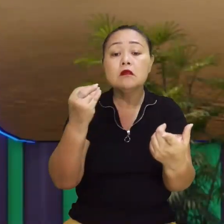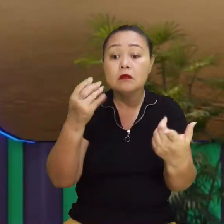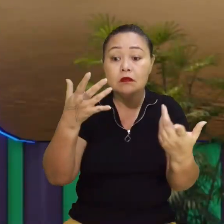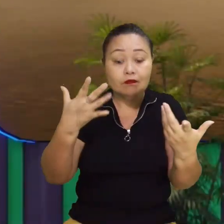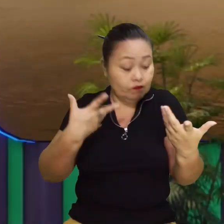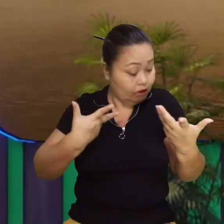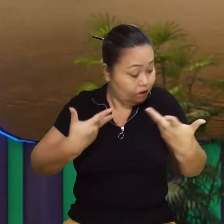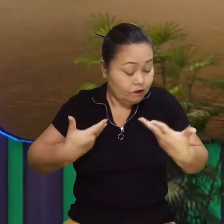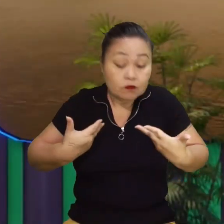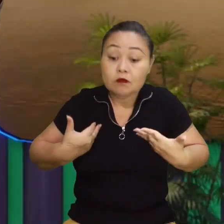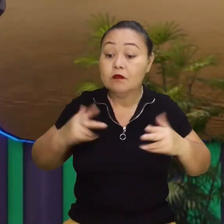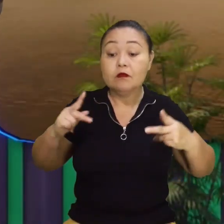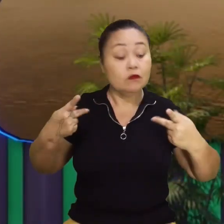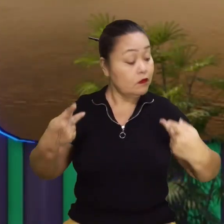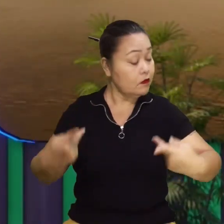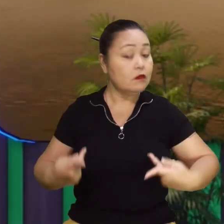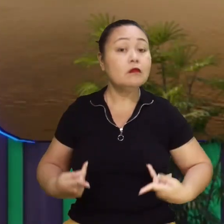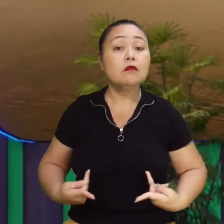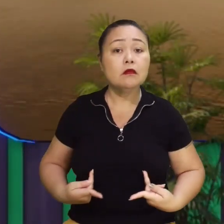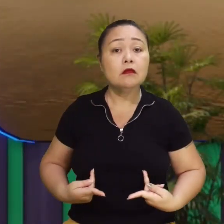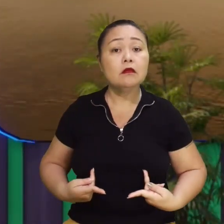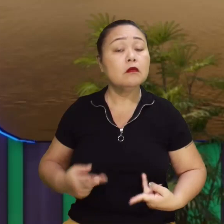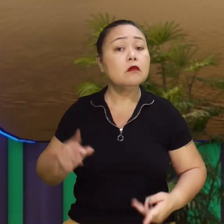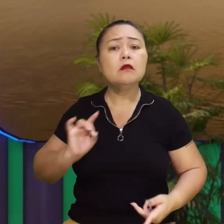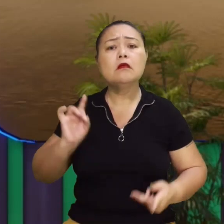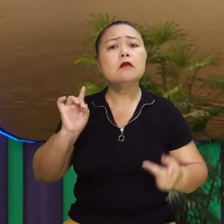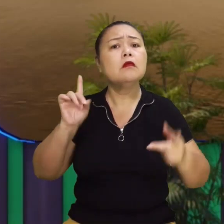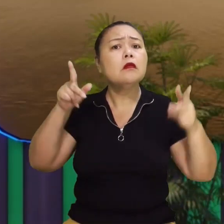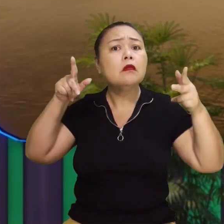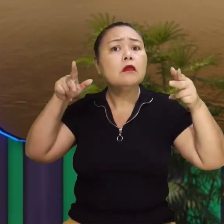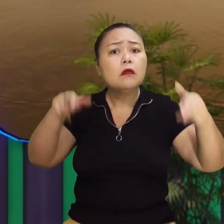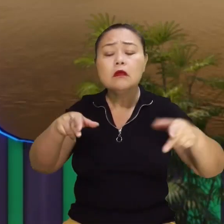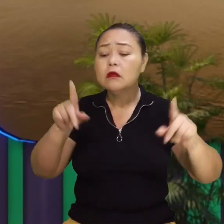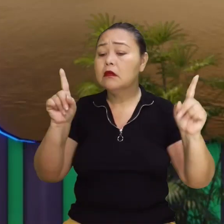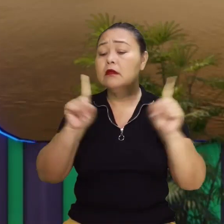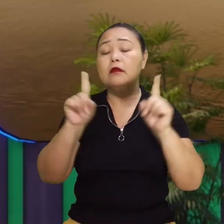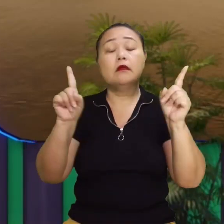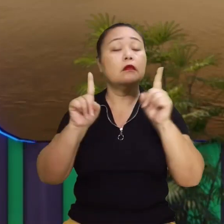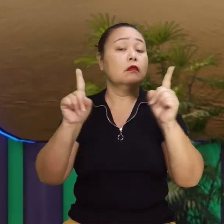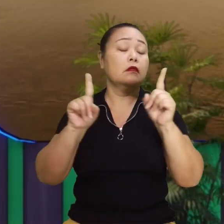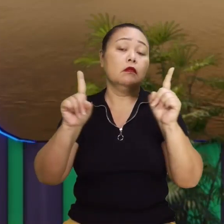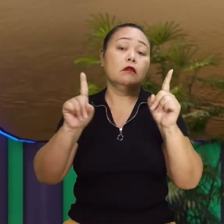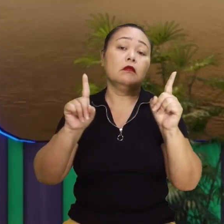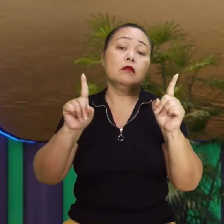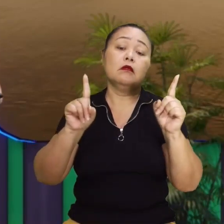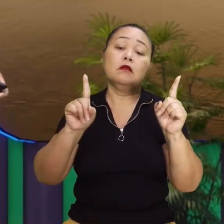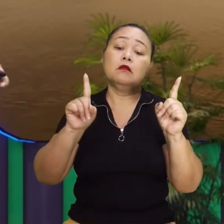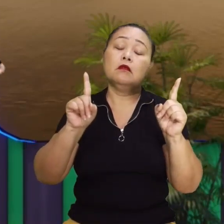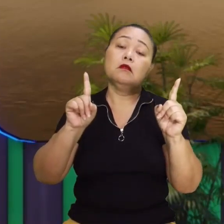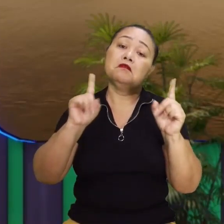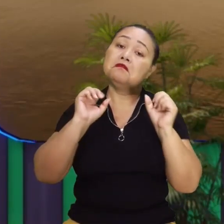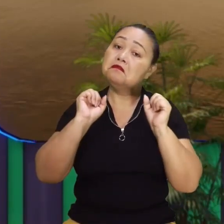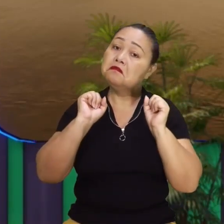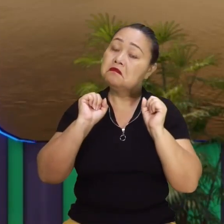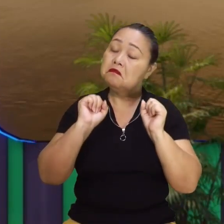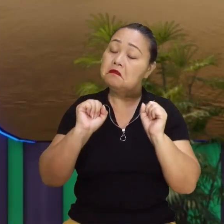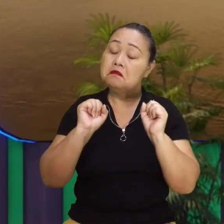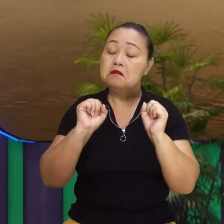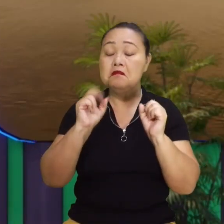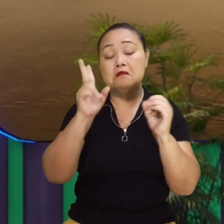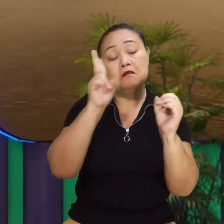sua dimensão humana eu quero que você compreenda Nós não somos iguais Nós podemos ser